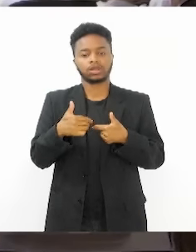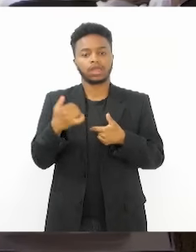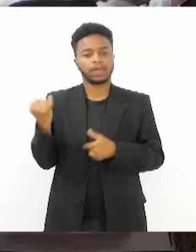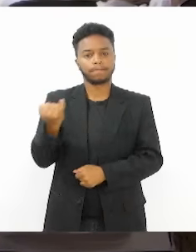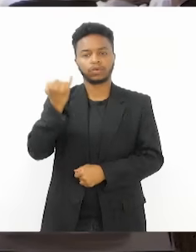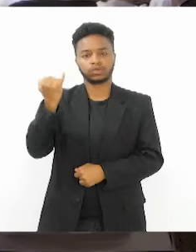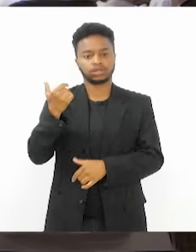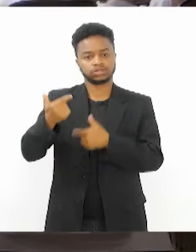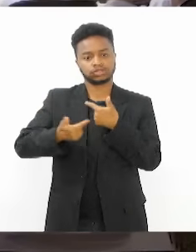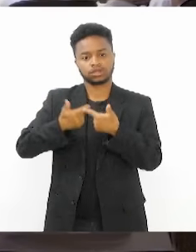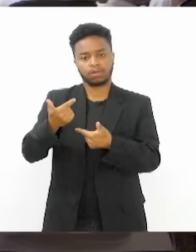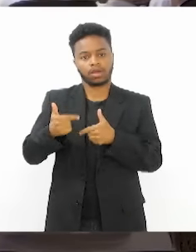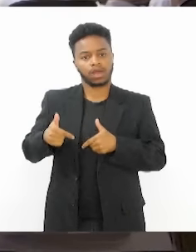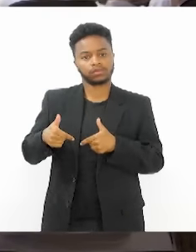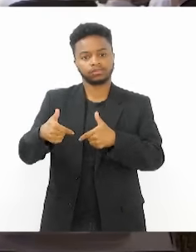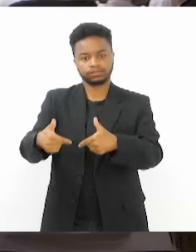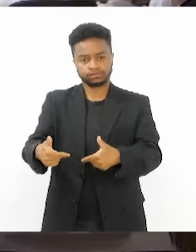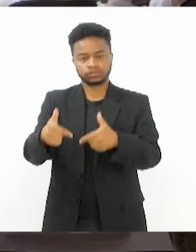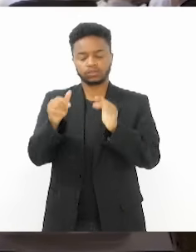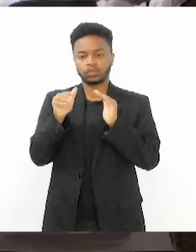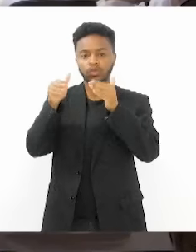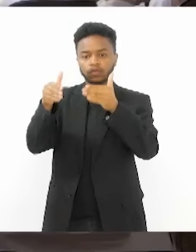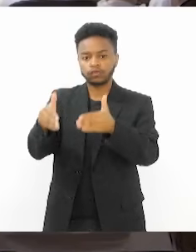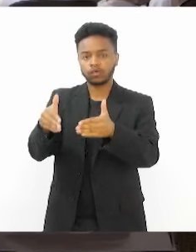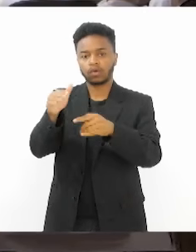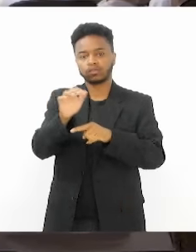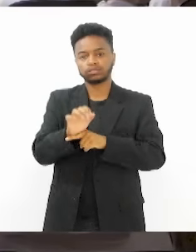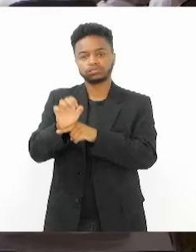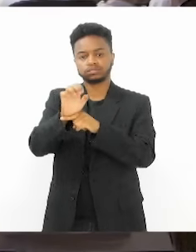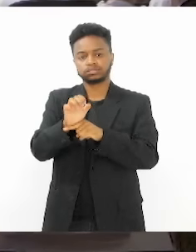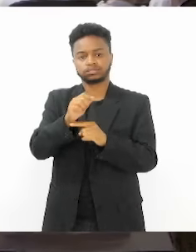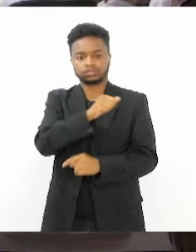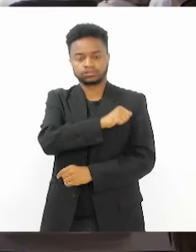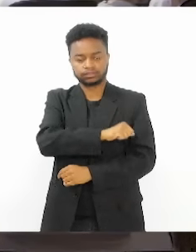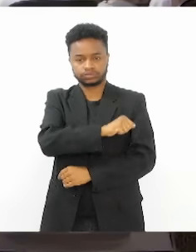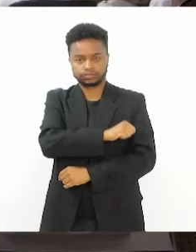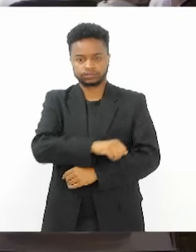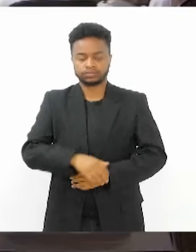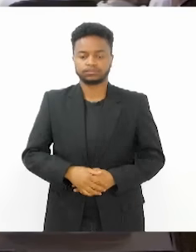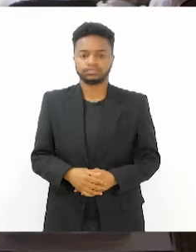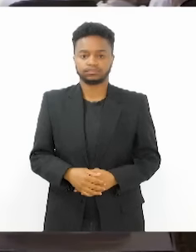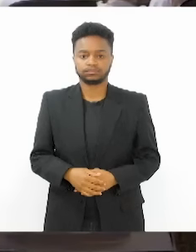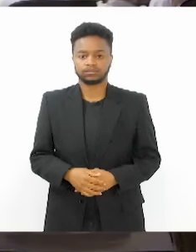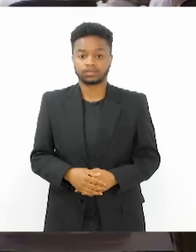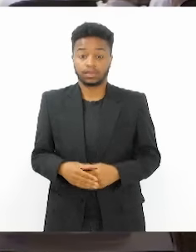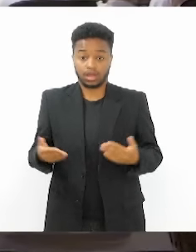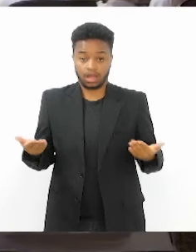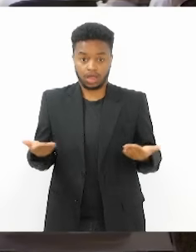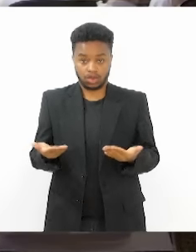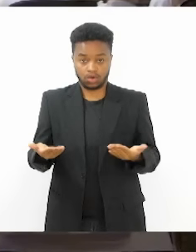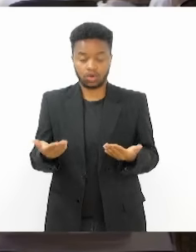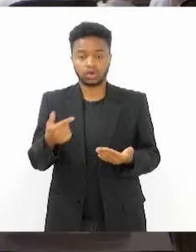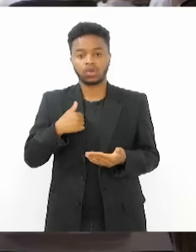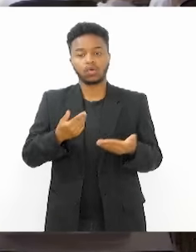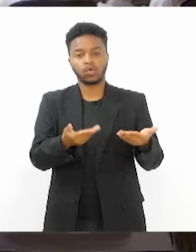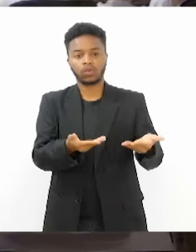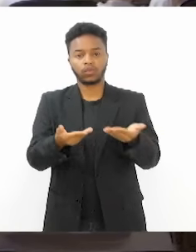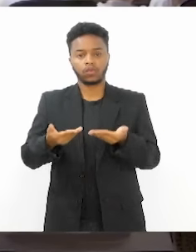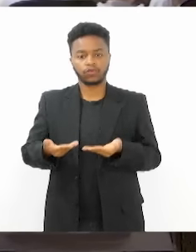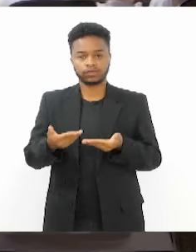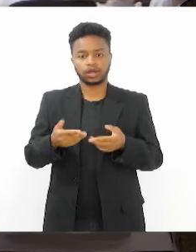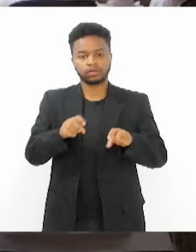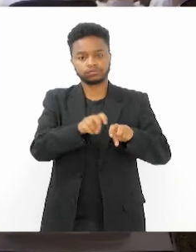serviços prestados em prol do Estado do Rio de Janeiro. Nesse momento, quero convidar para